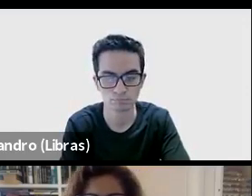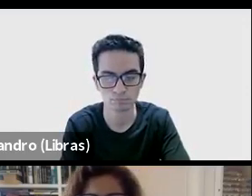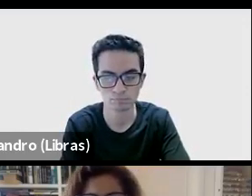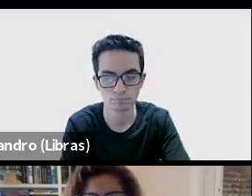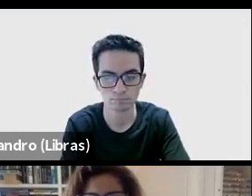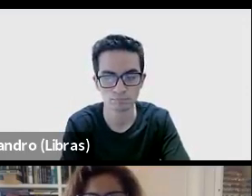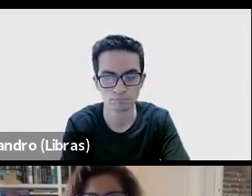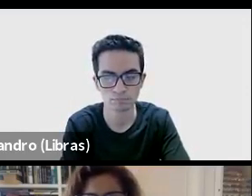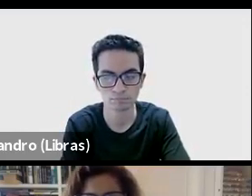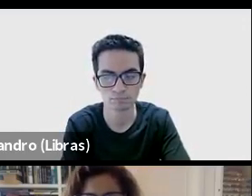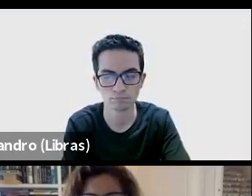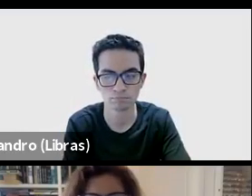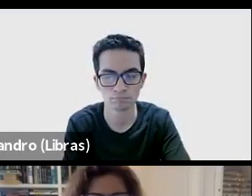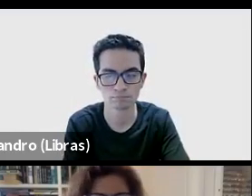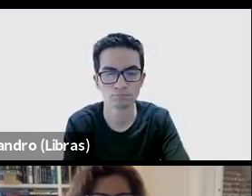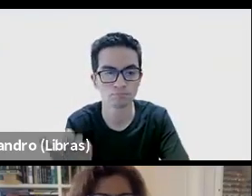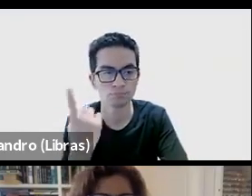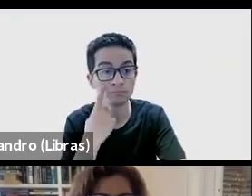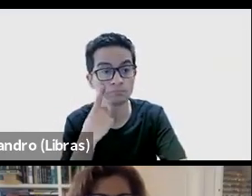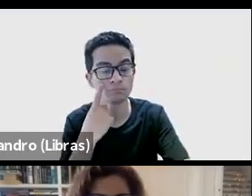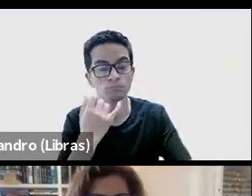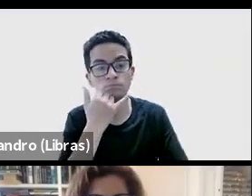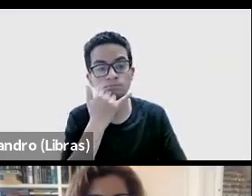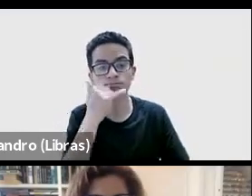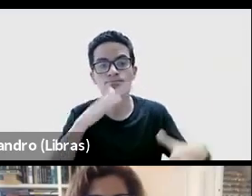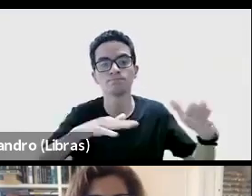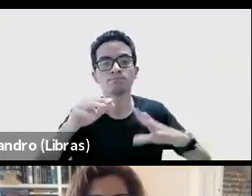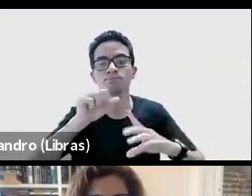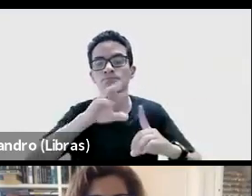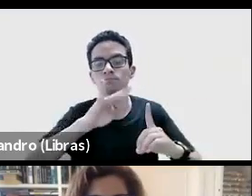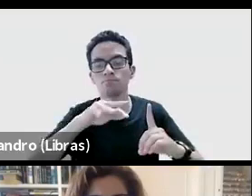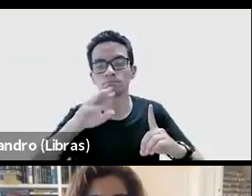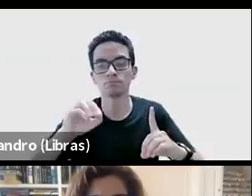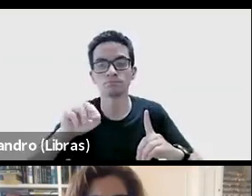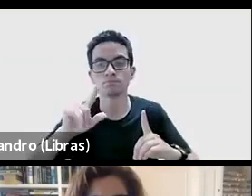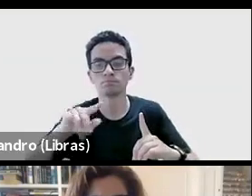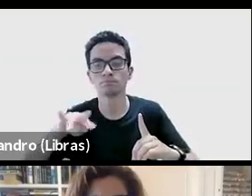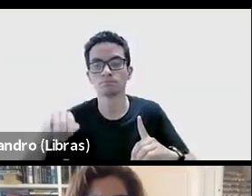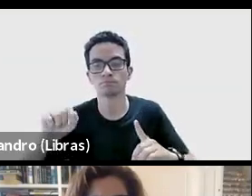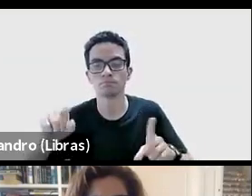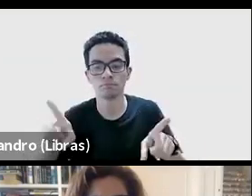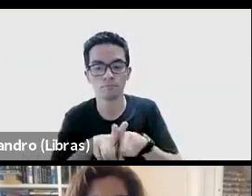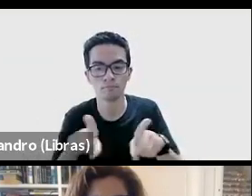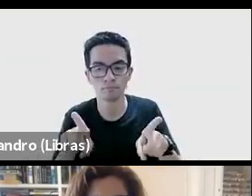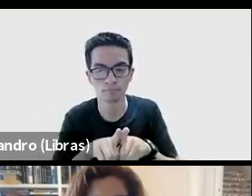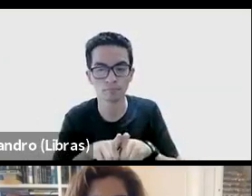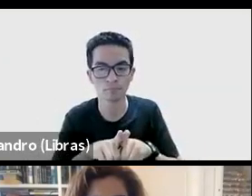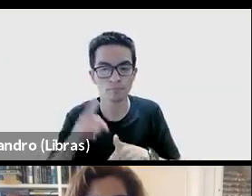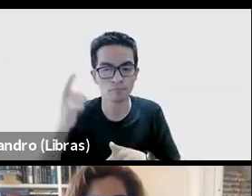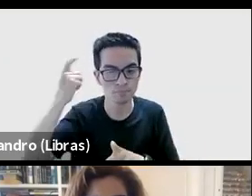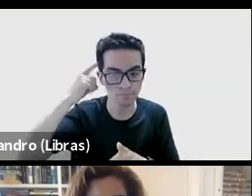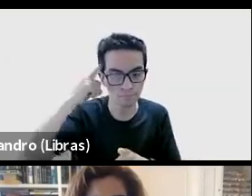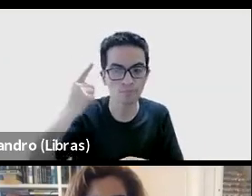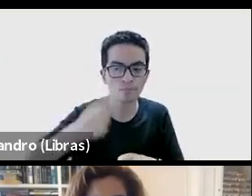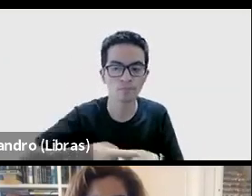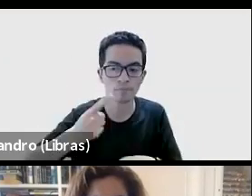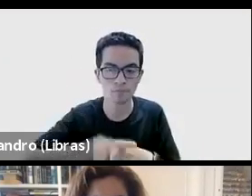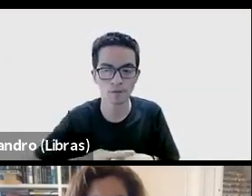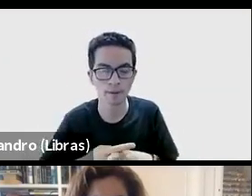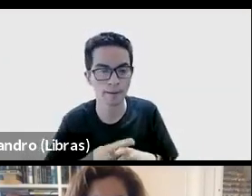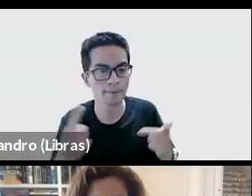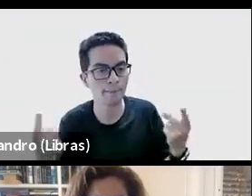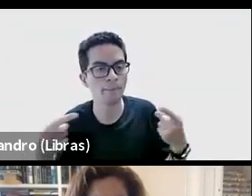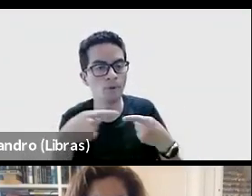da sociolinguística, porque aí internacionalmente a sociolinguística ela é um pouco mais ampla do que aqui no Brasil, né? Aqui no Brasil a